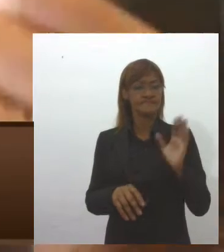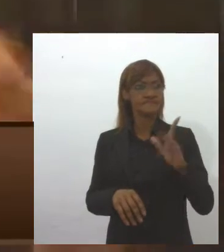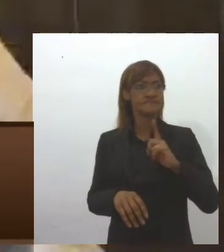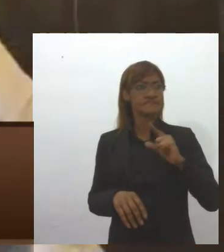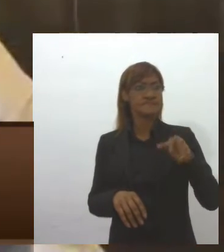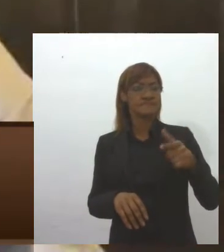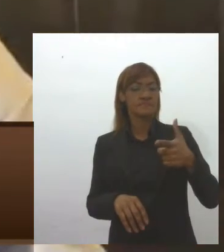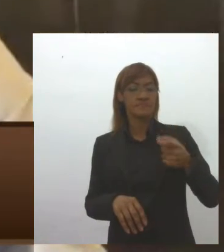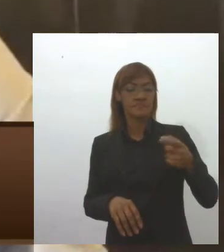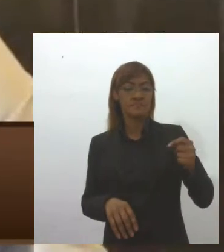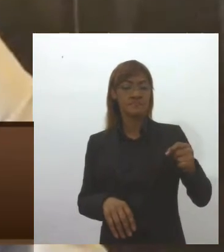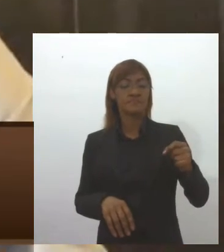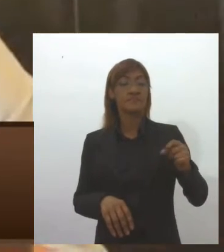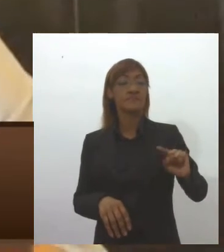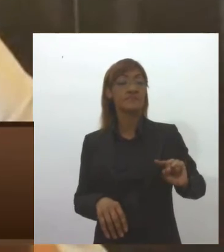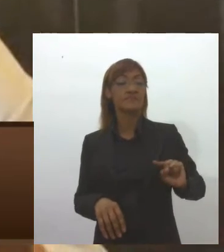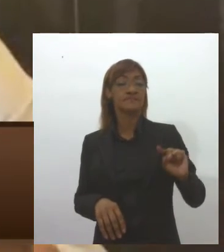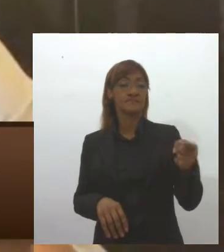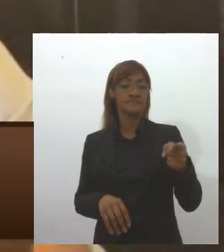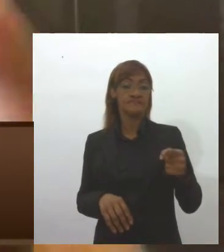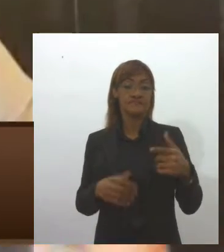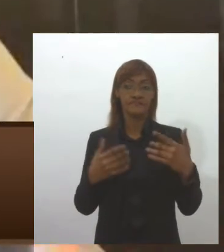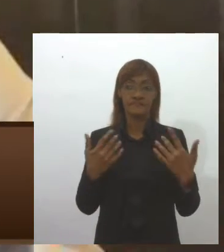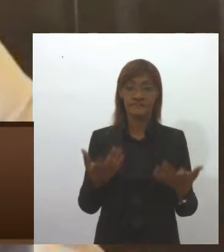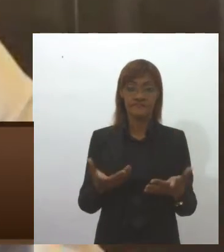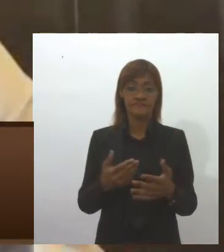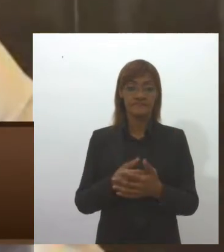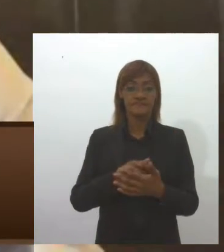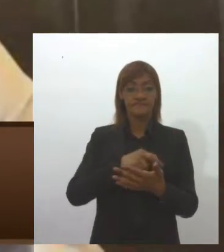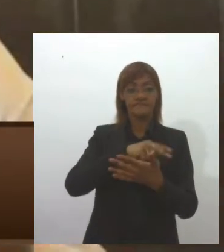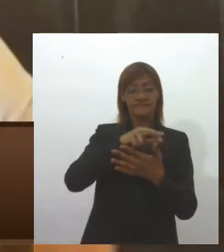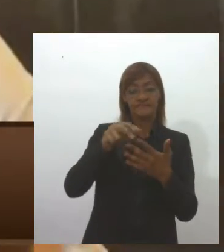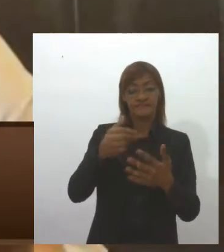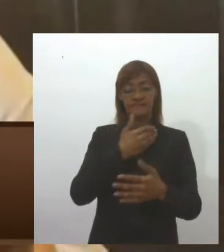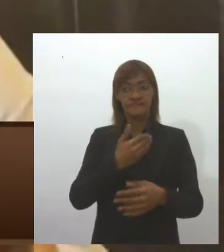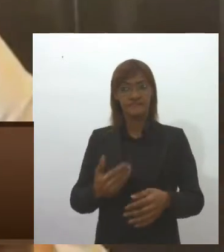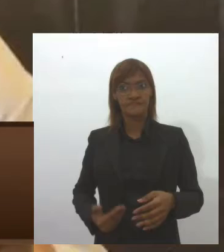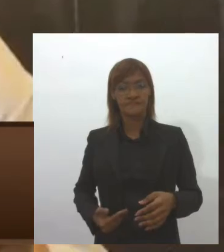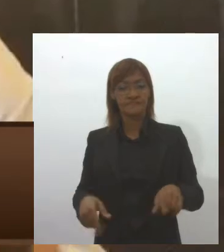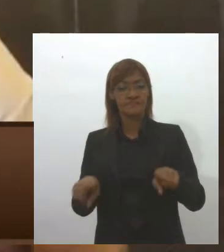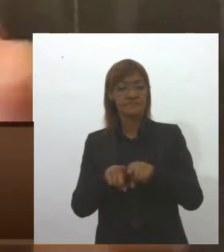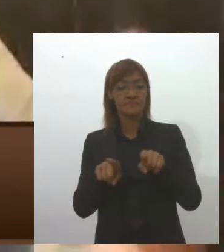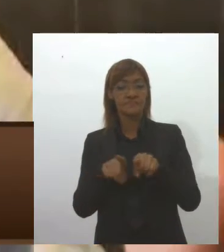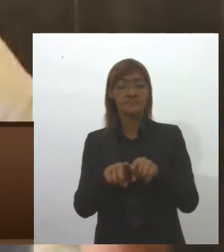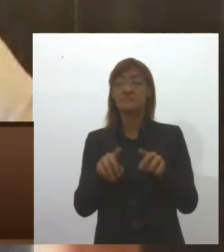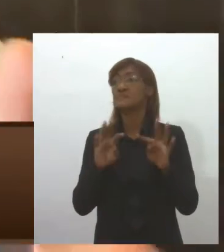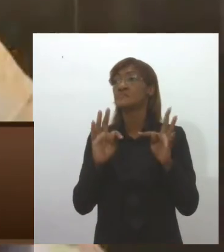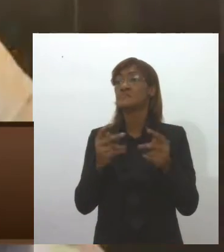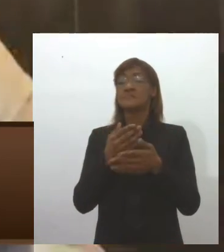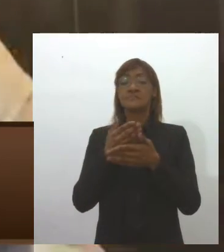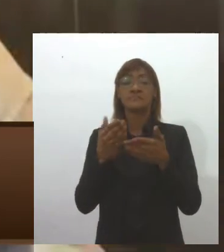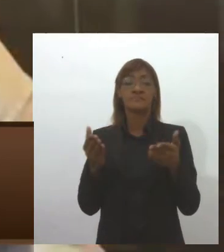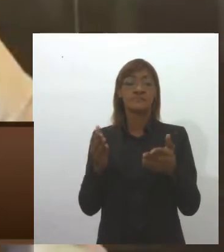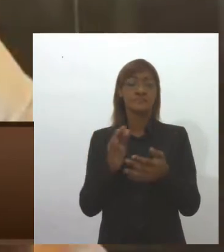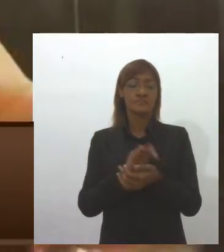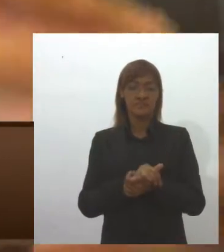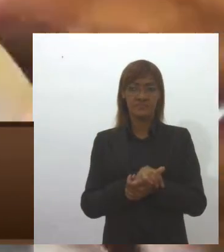fora R$1 milhão do convênio. Nós vamos fazer diversas ações promocionais também. É tudo aquilo, vamos fazer mídias